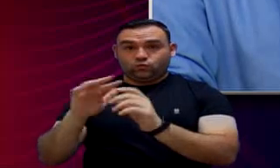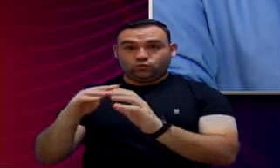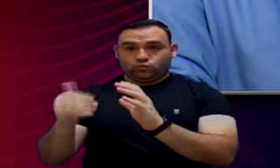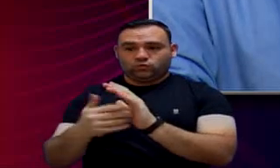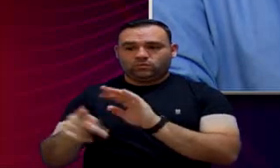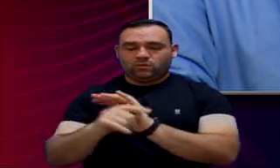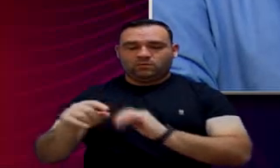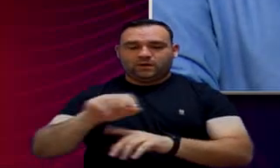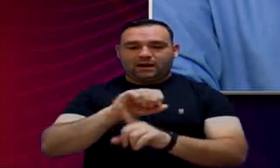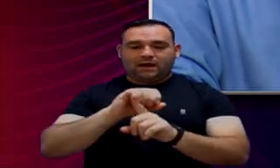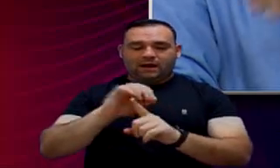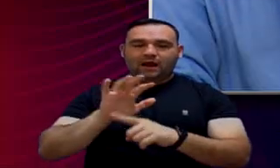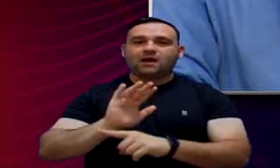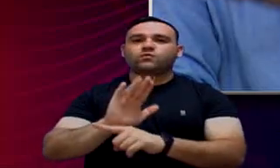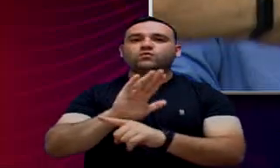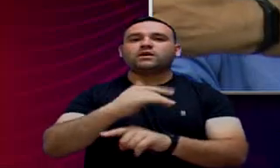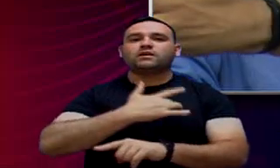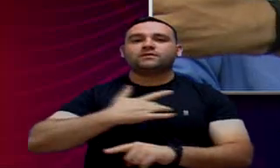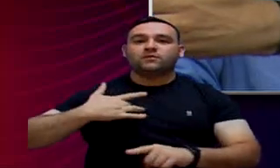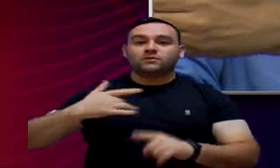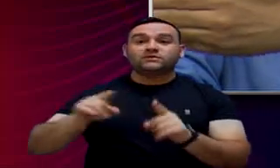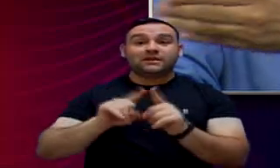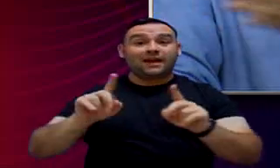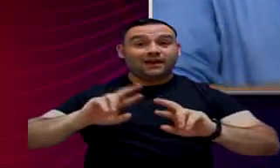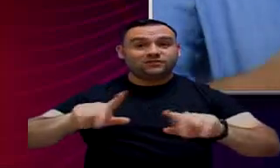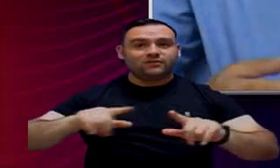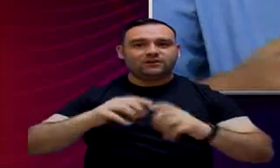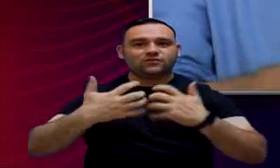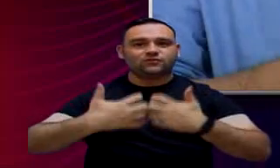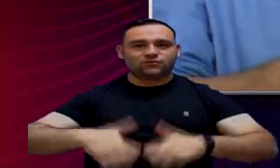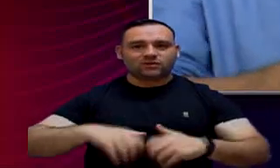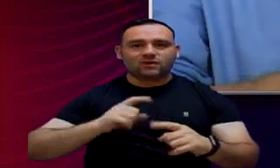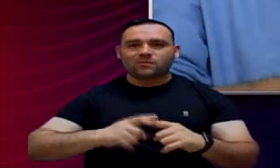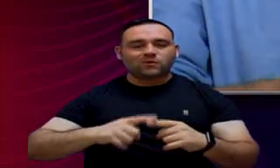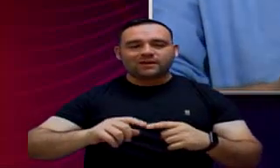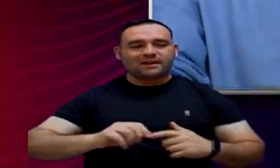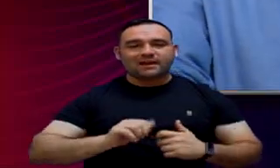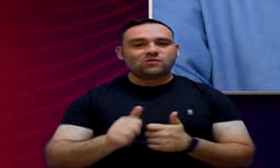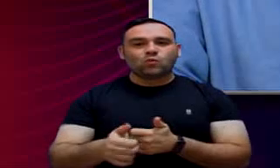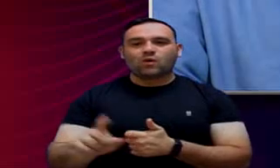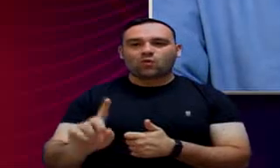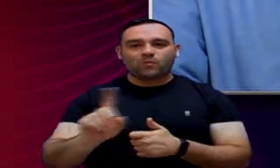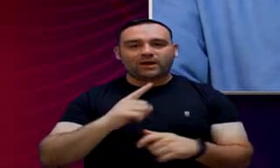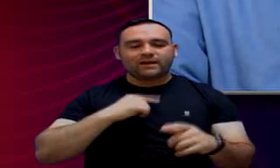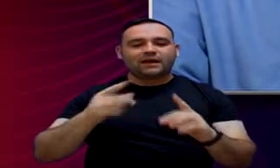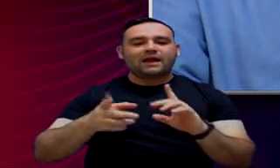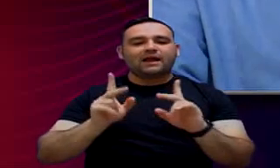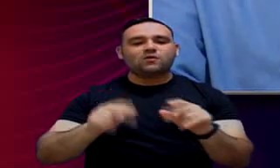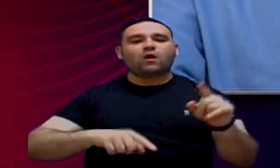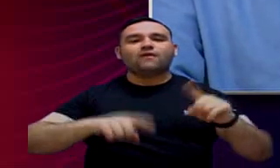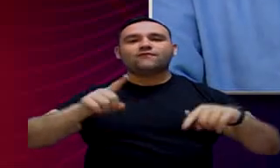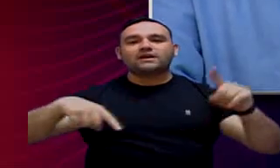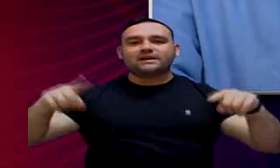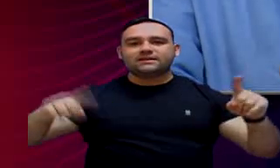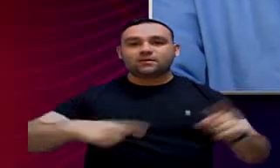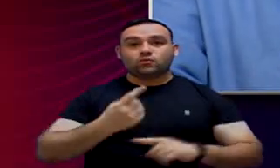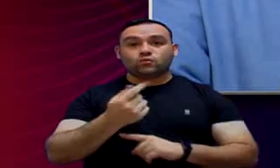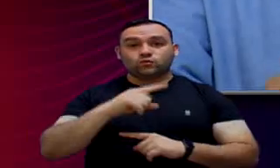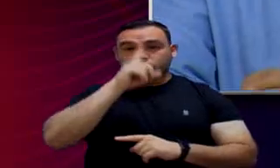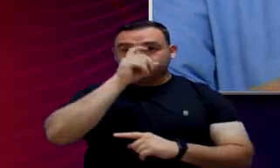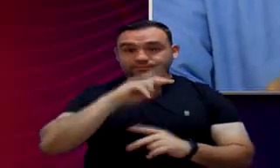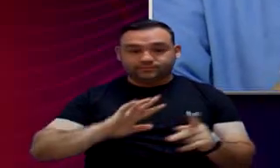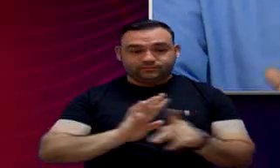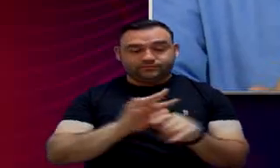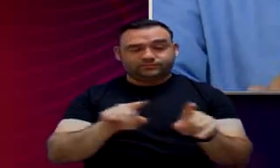vem para assistência saúde tem uma dinâmica diferente por ela não acompanha a mesma dinâmica da variação do curso médico hospitalar